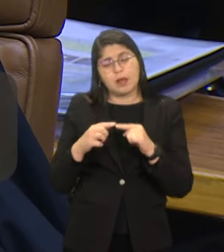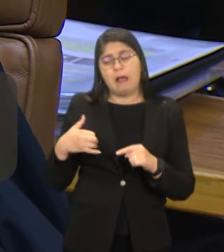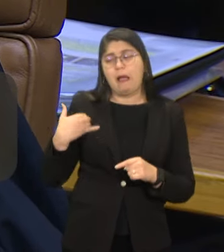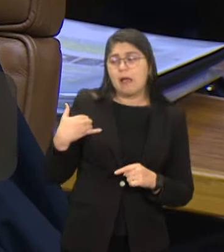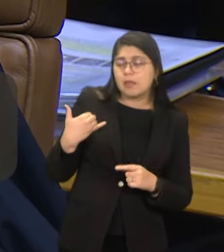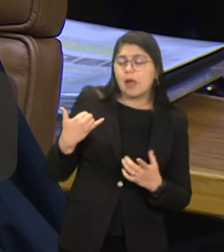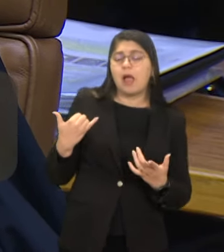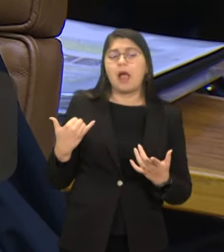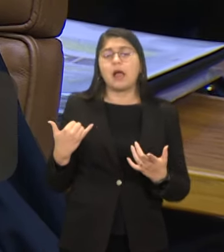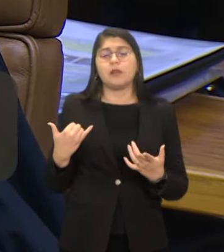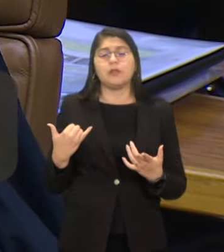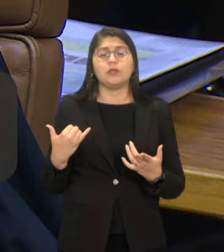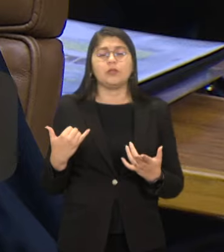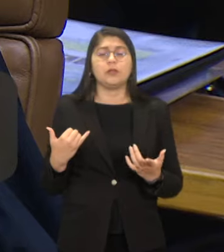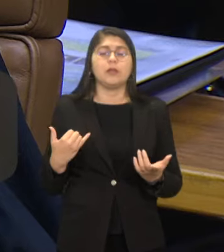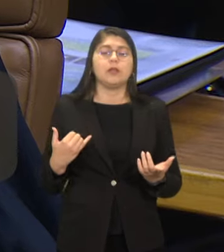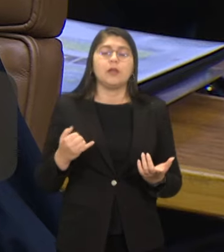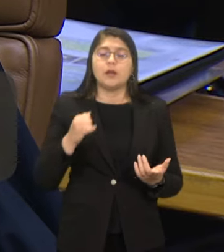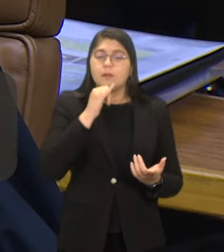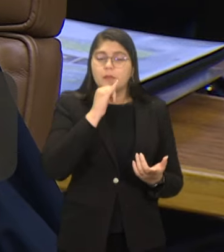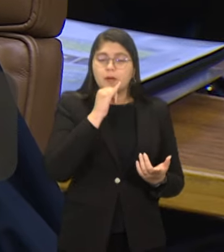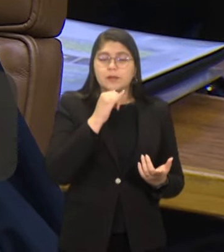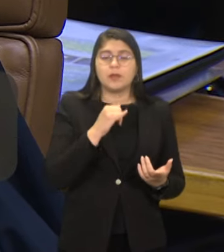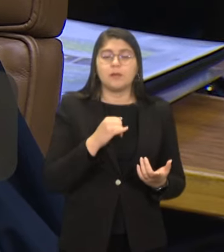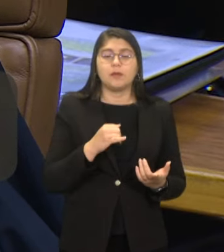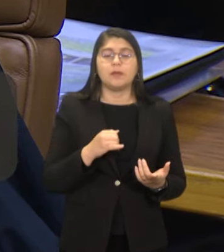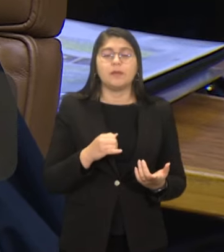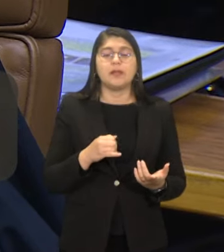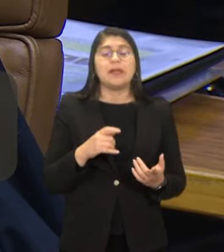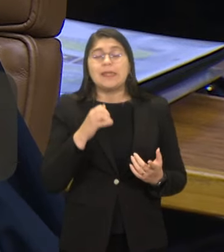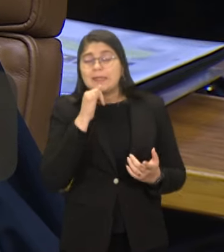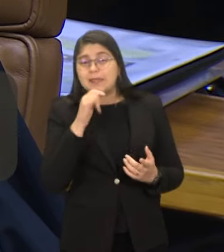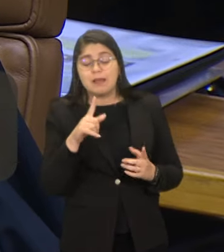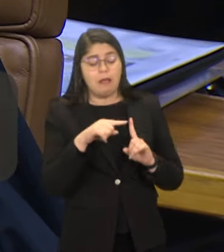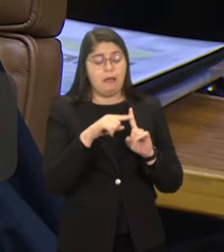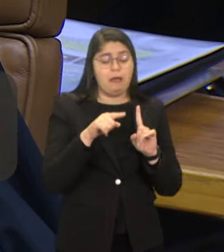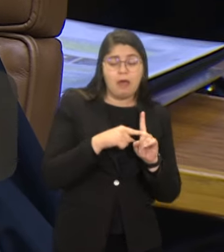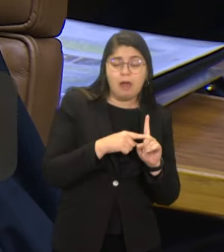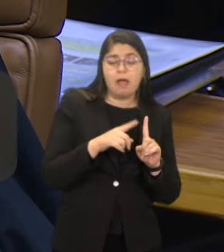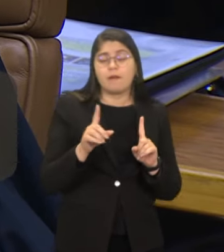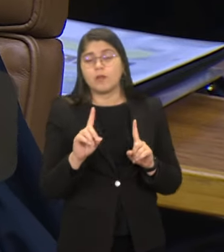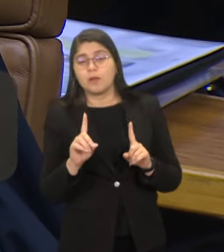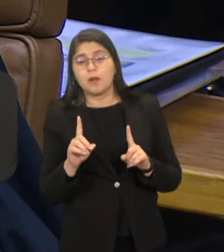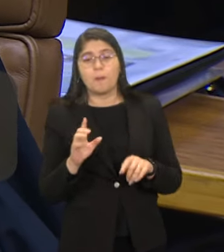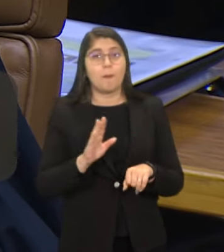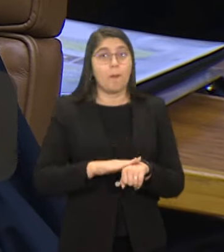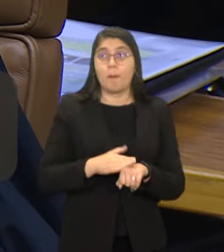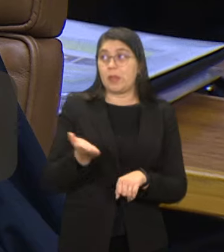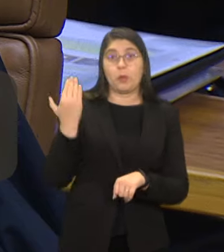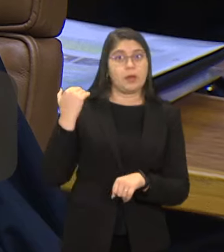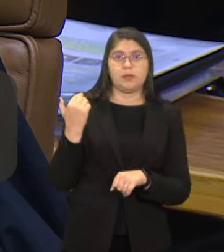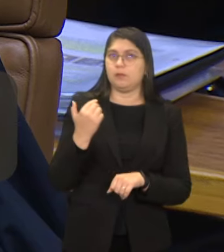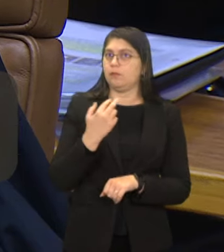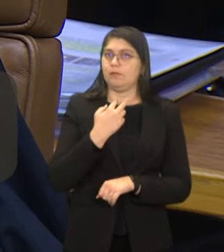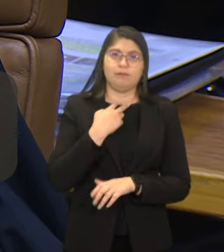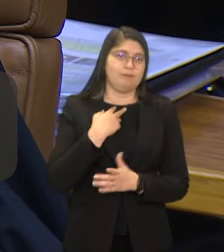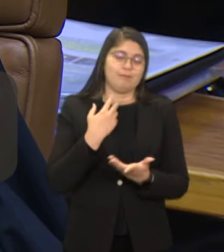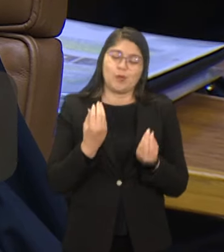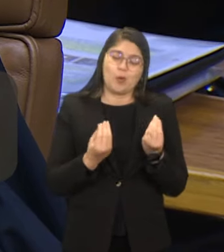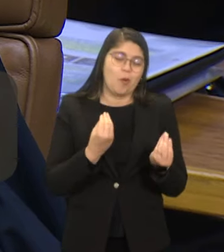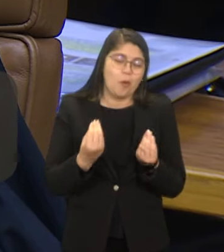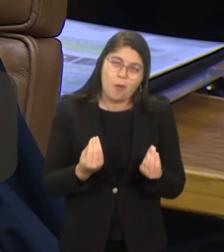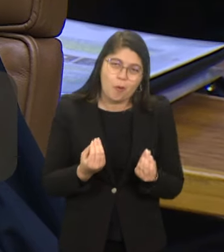pessoas, o estado, se de gestante ou não. Ou seja, naquele momento, realmente, não tínhamos como fazer